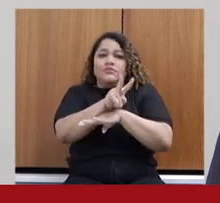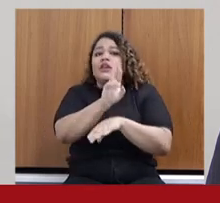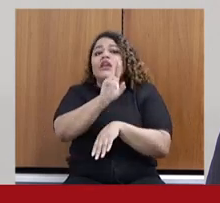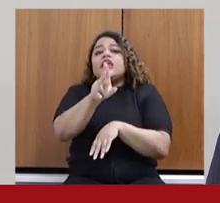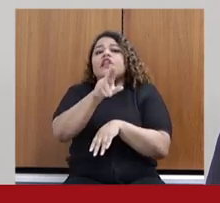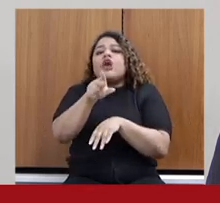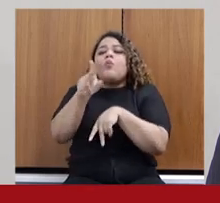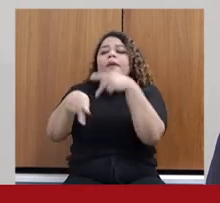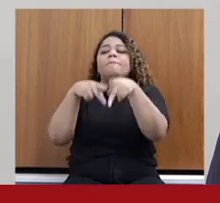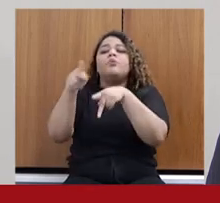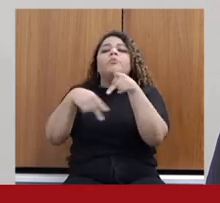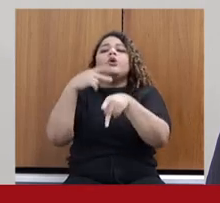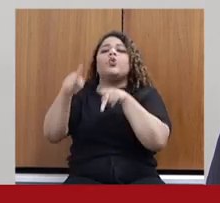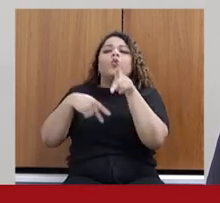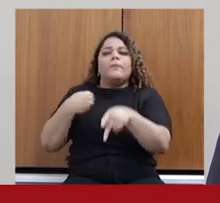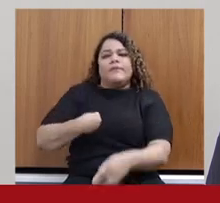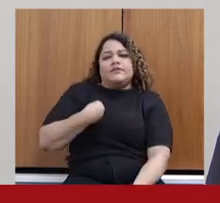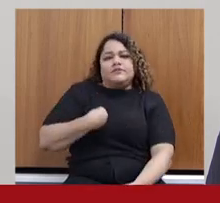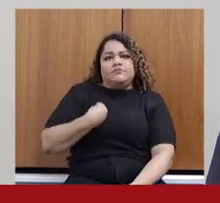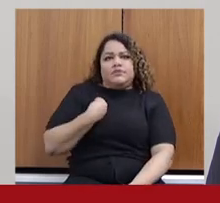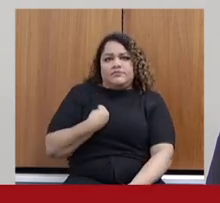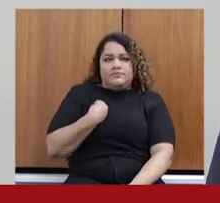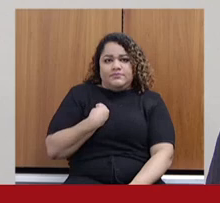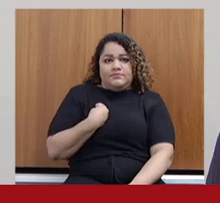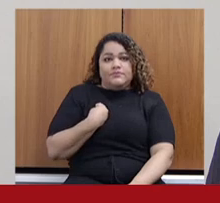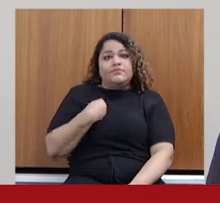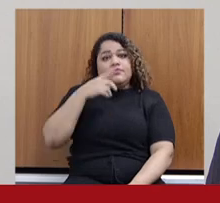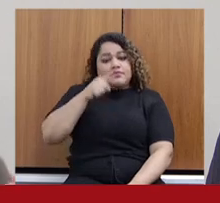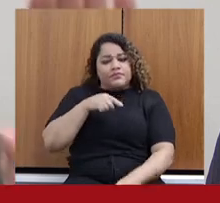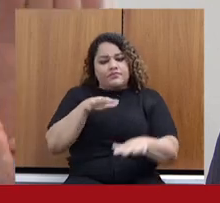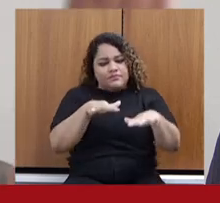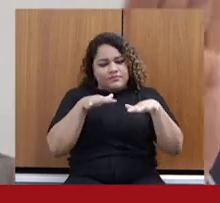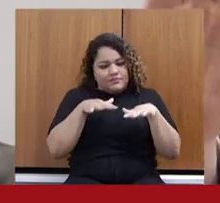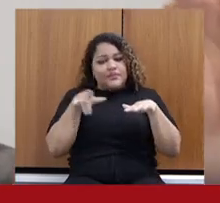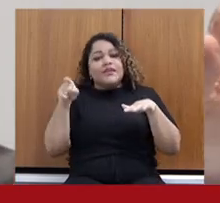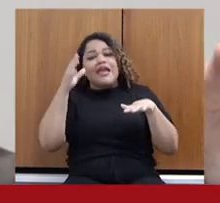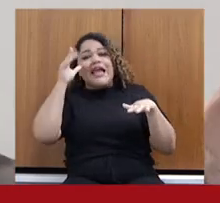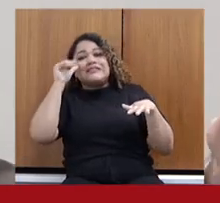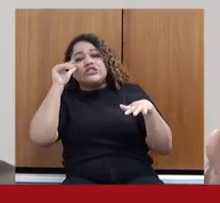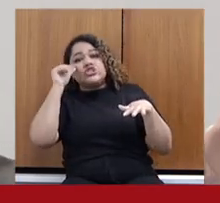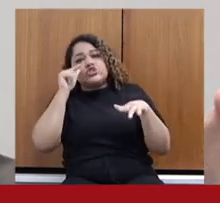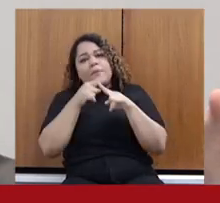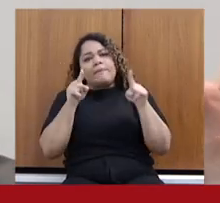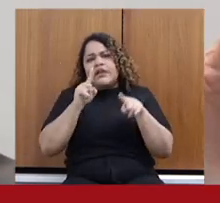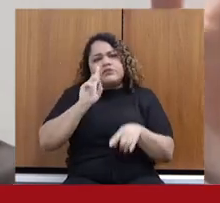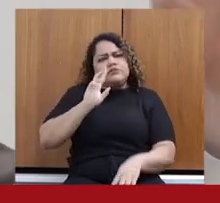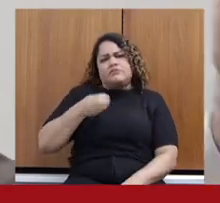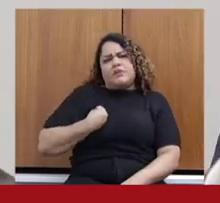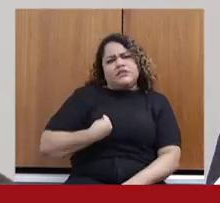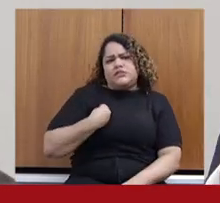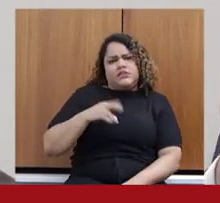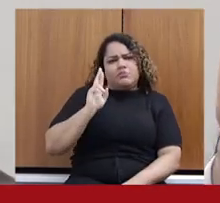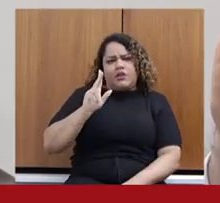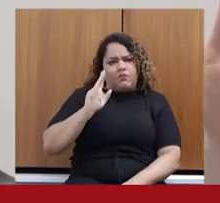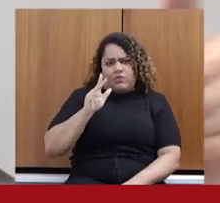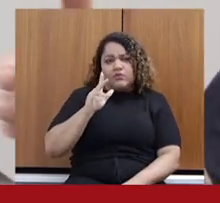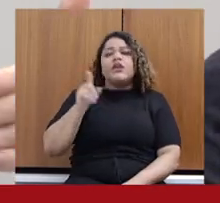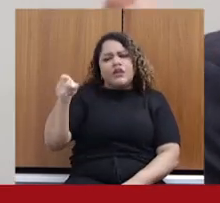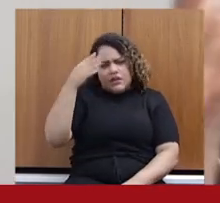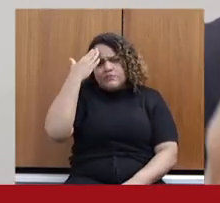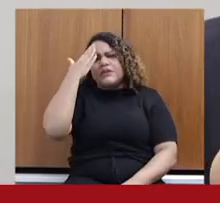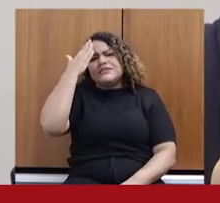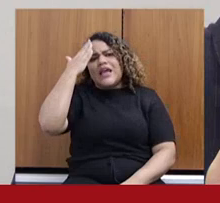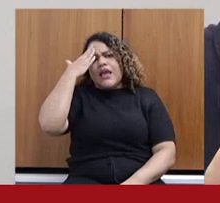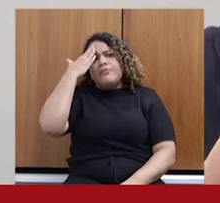uma audiência pública dos fiscaliza, ele não participa. Mas eles estão sabendo disso, eles sabem disso. Eles